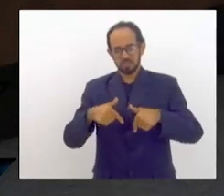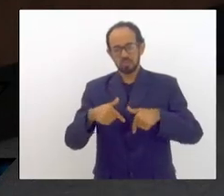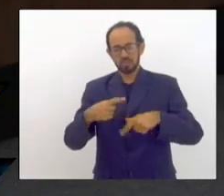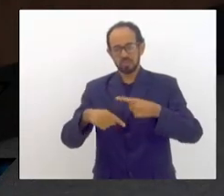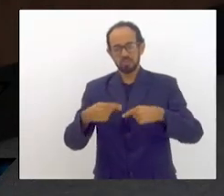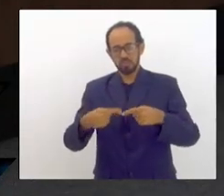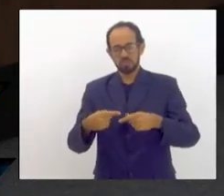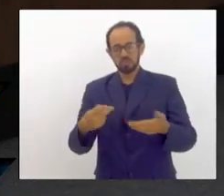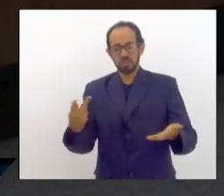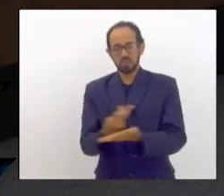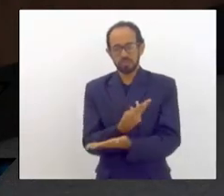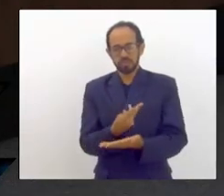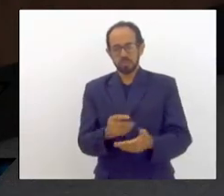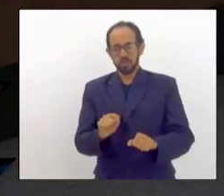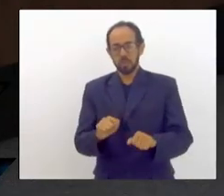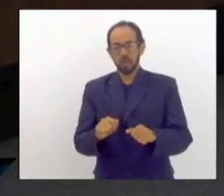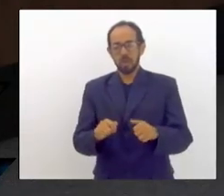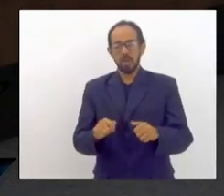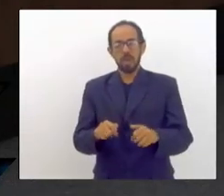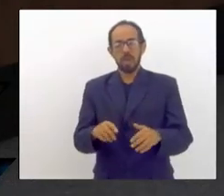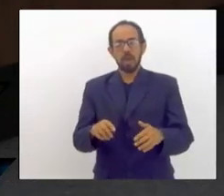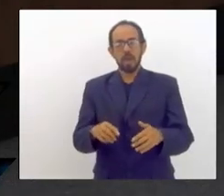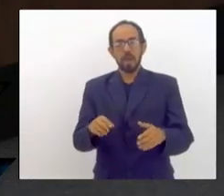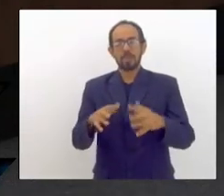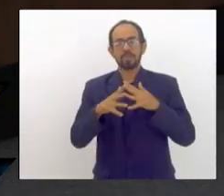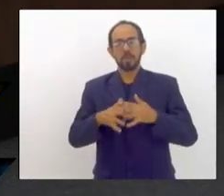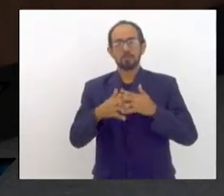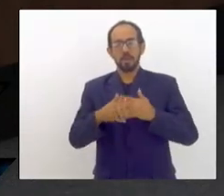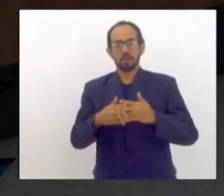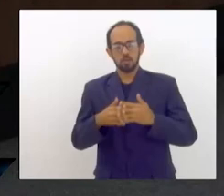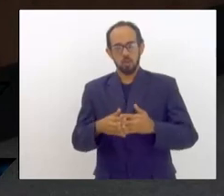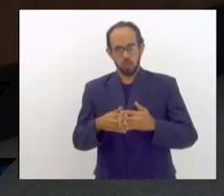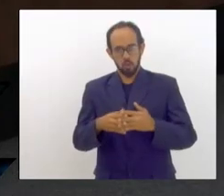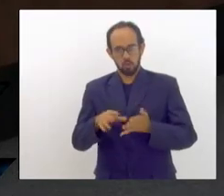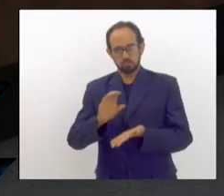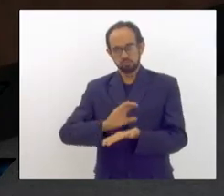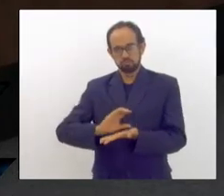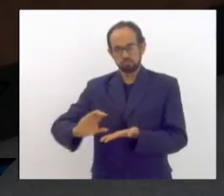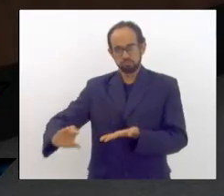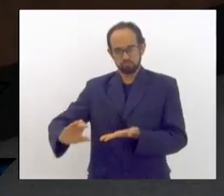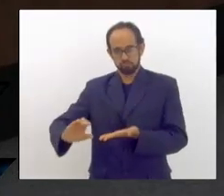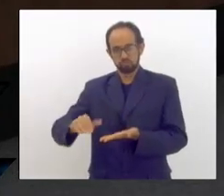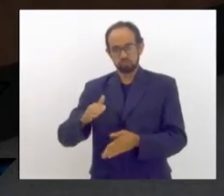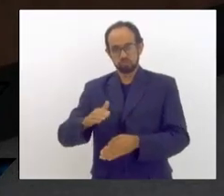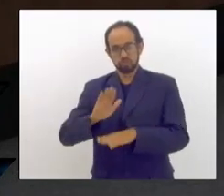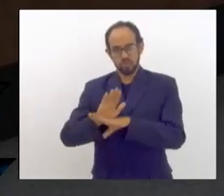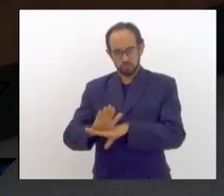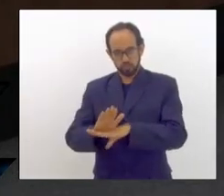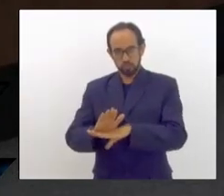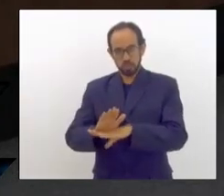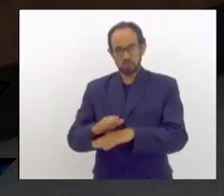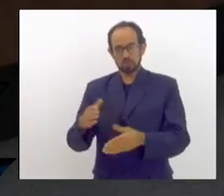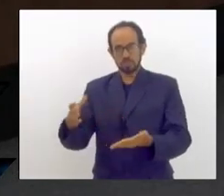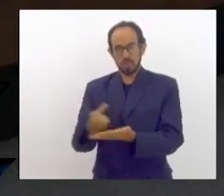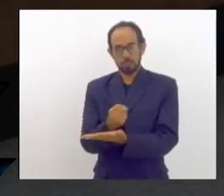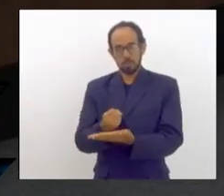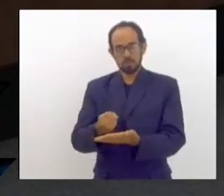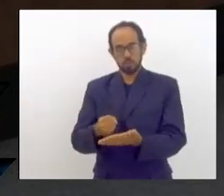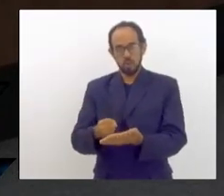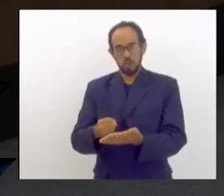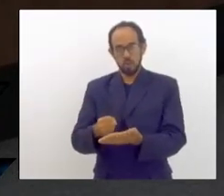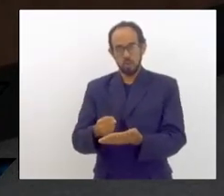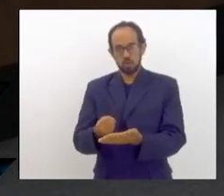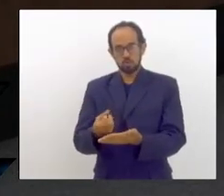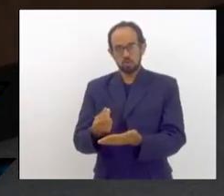pós-tragédia, atrapalhou muito a concessão de benefícios, se apropriou, enquanto prefeito da